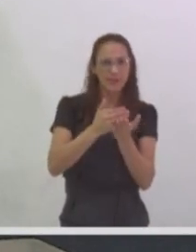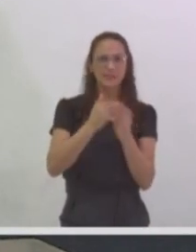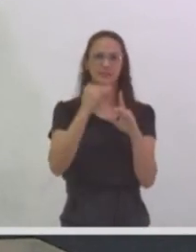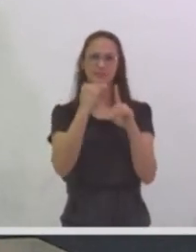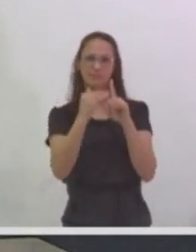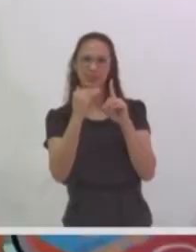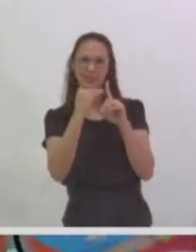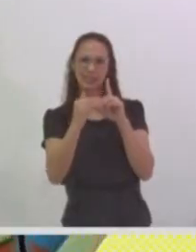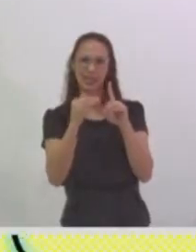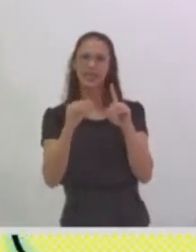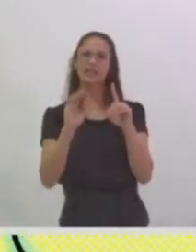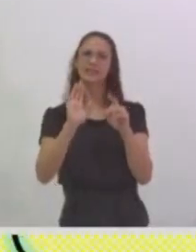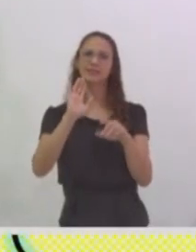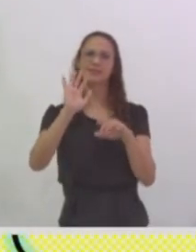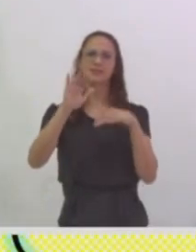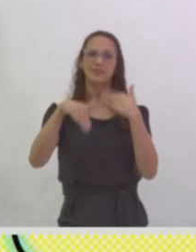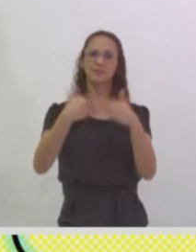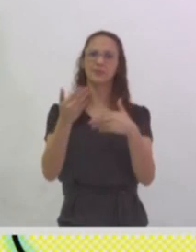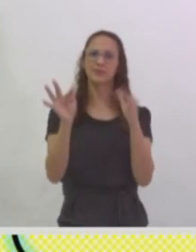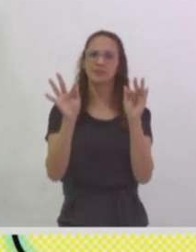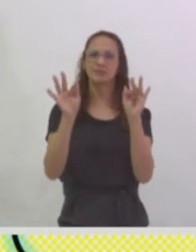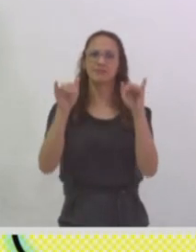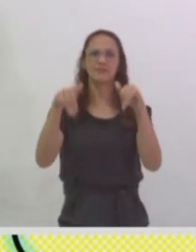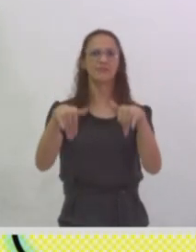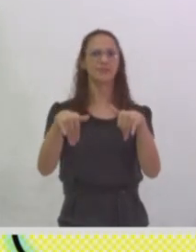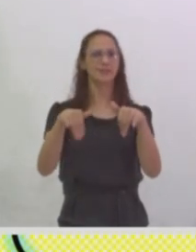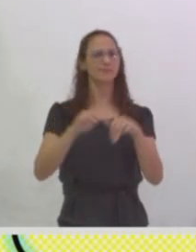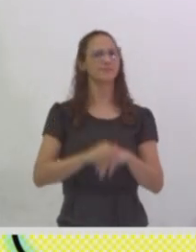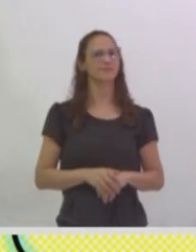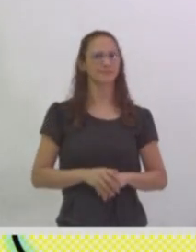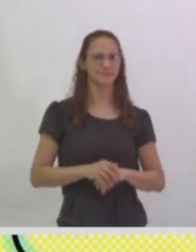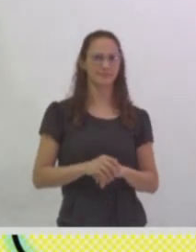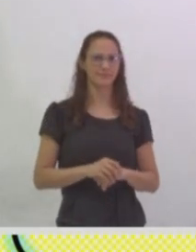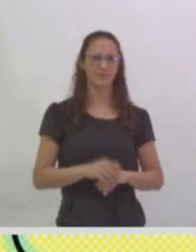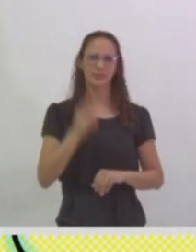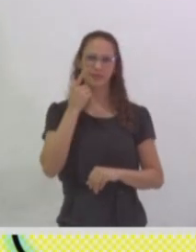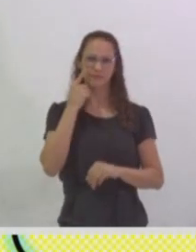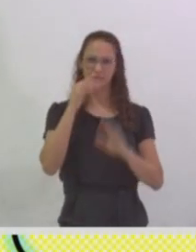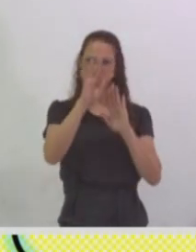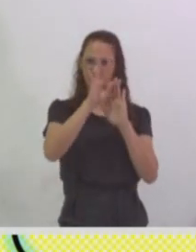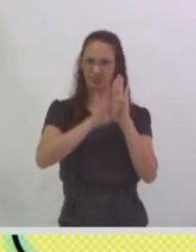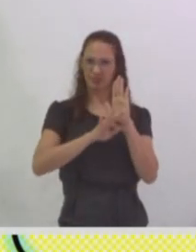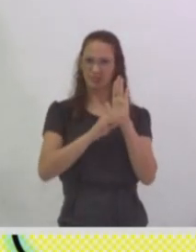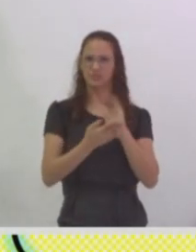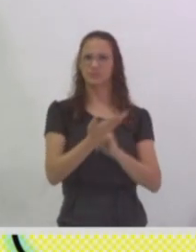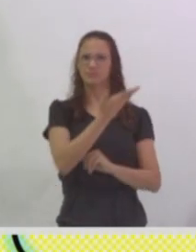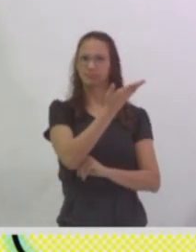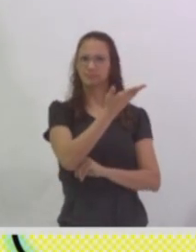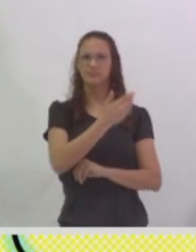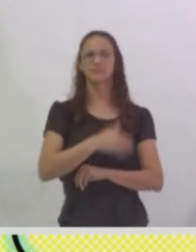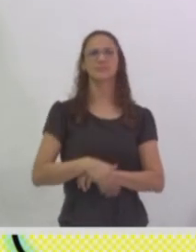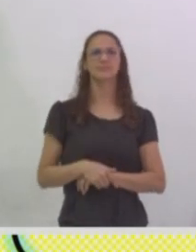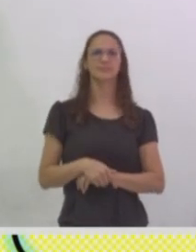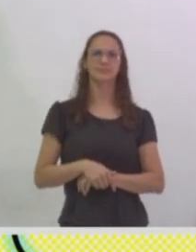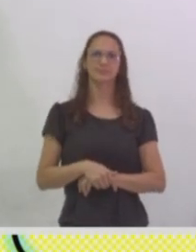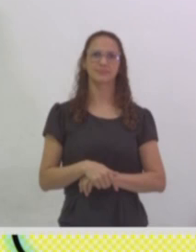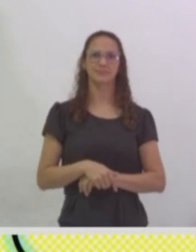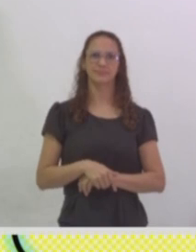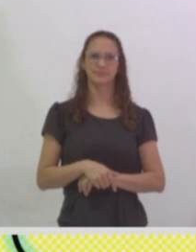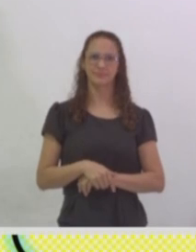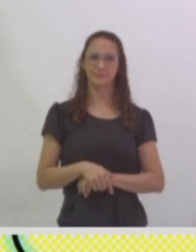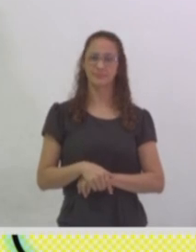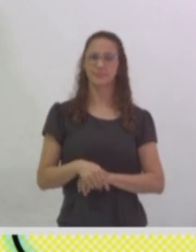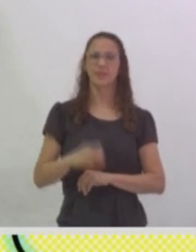aqui como é que é. Olha aqui, ó. Esse é o nosso texto Pirata de Palavras, tá? Pirata de Palavras é